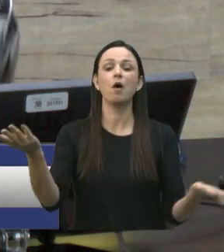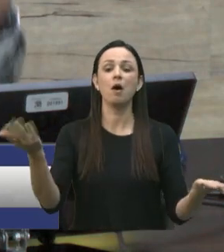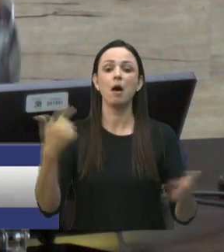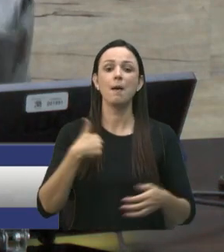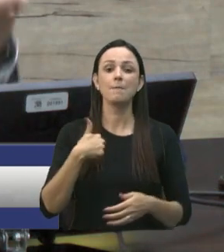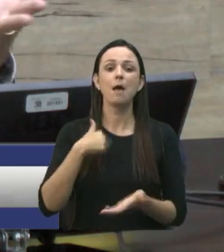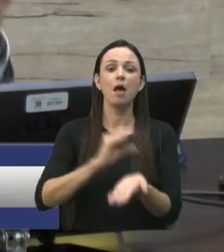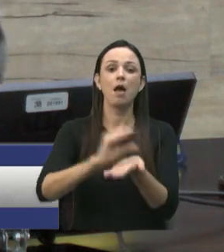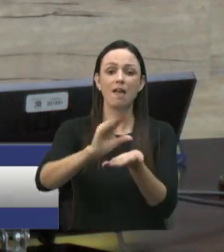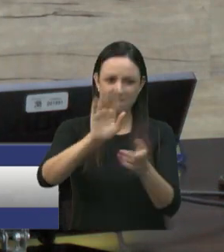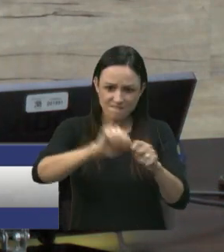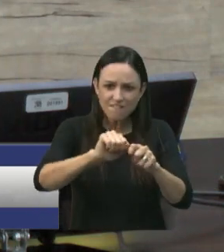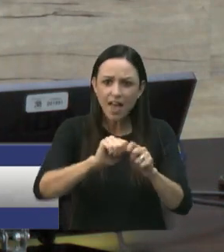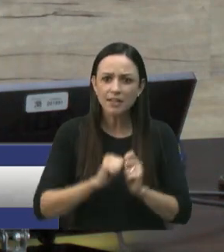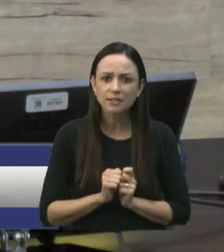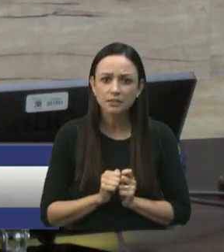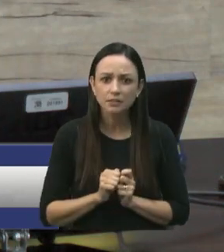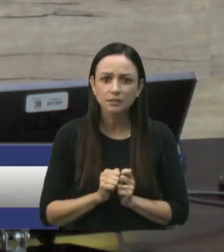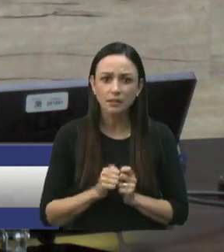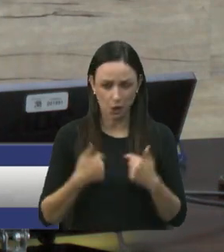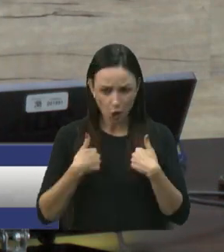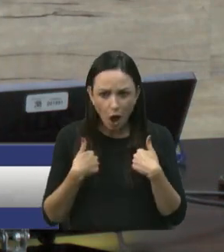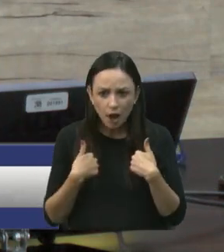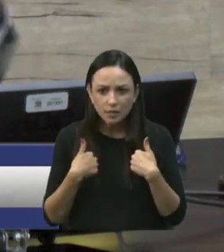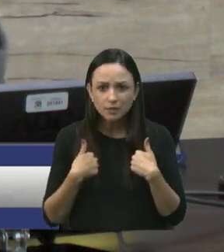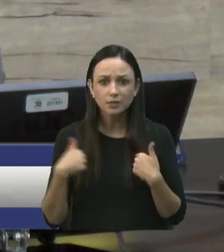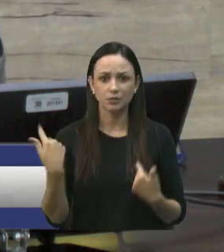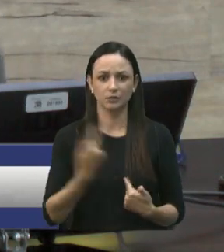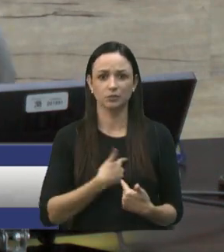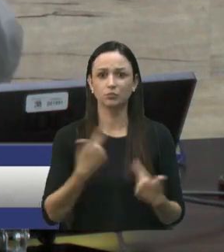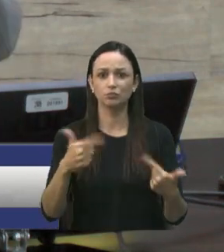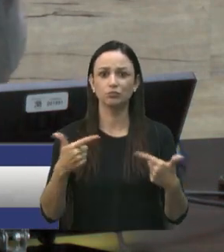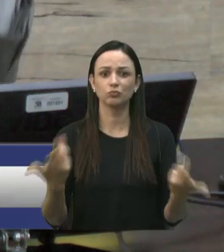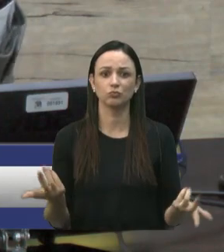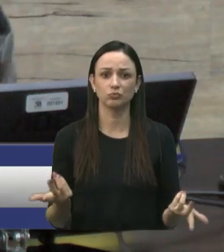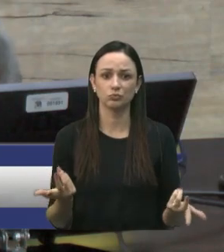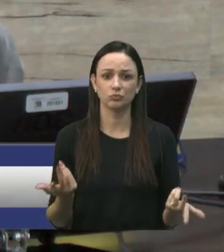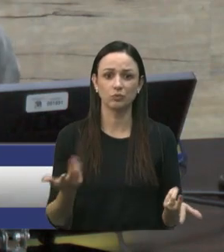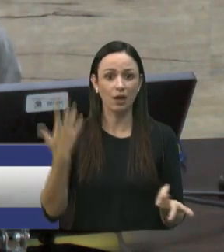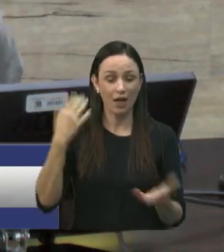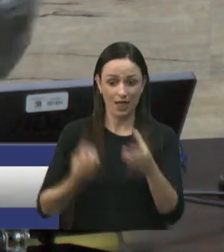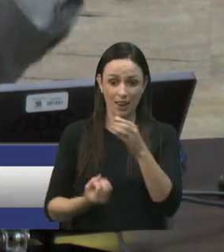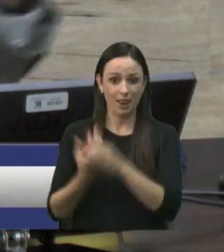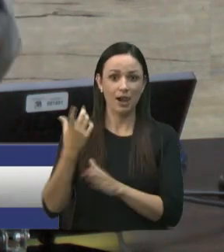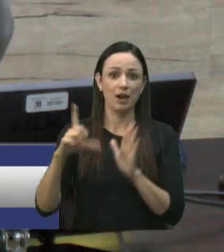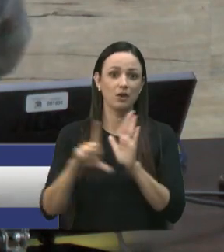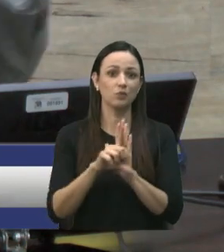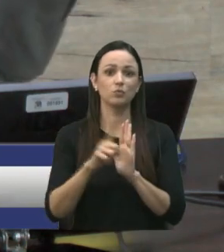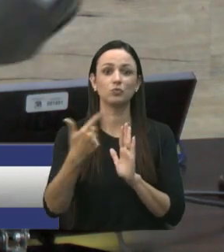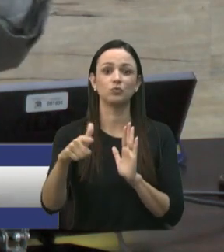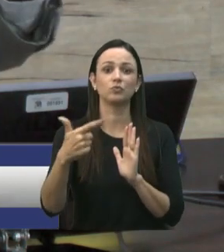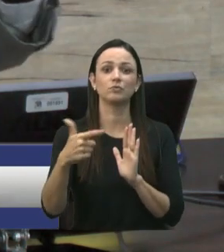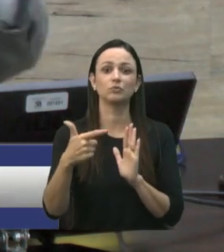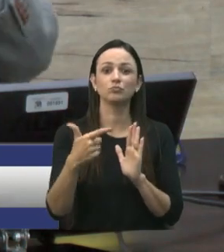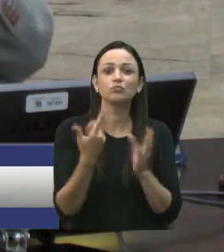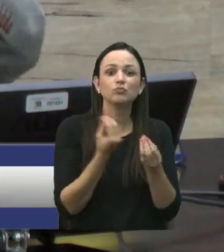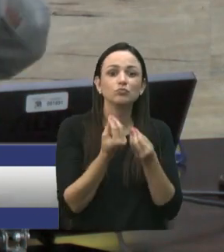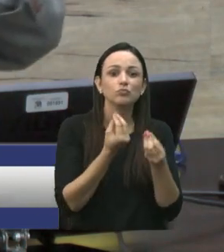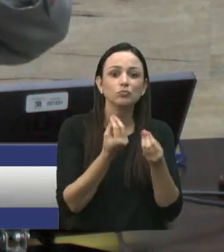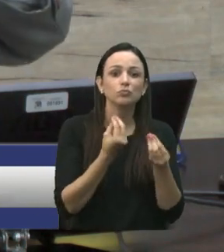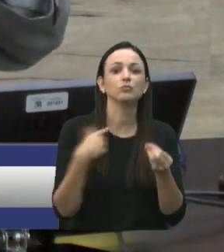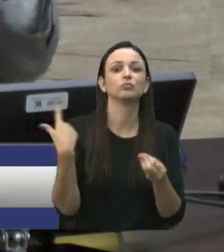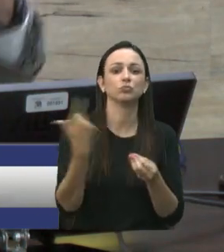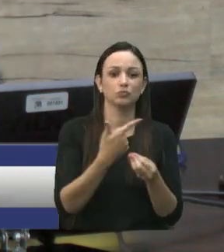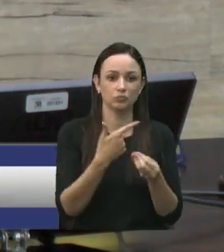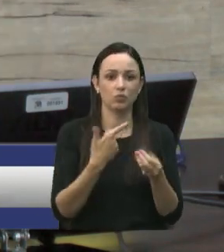minha emenda foi feita, mas é para nós? Né? Não tinha até quando foi criada a lei, não tinha uma ferramenta. Então, nós